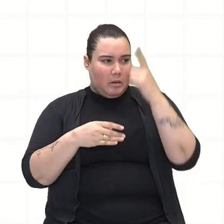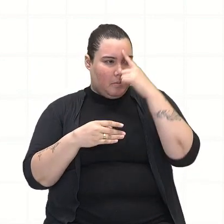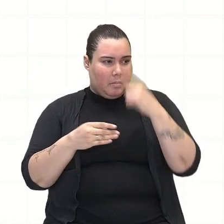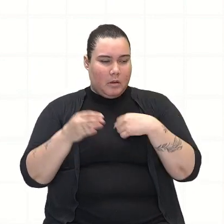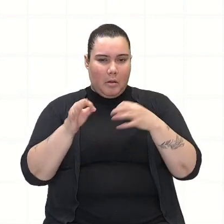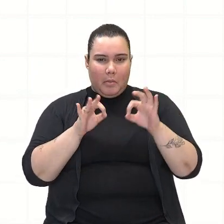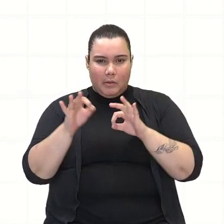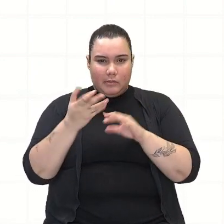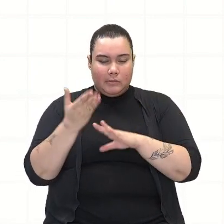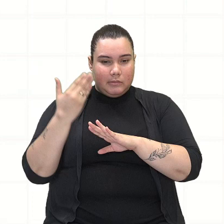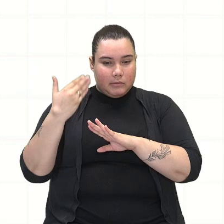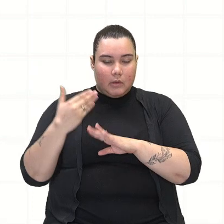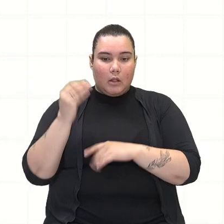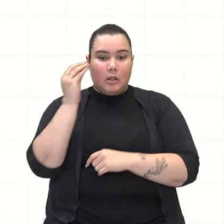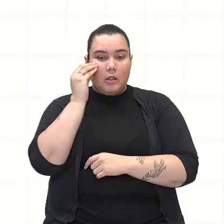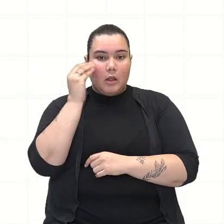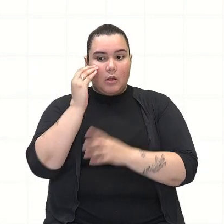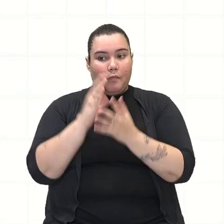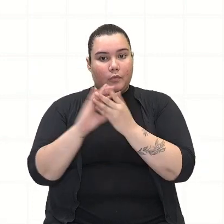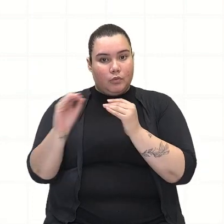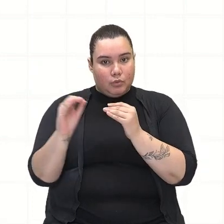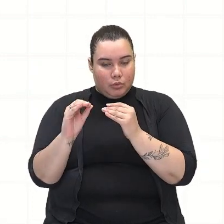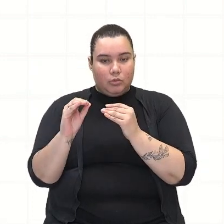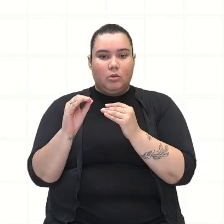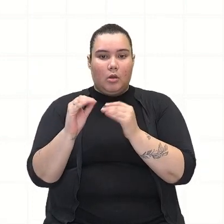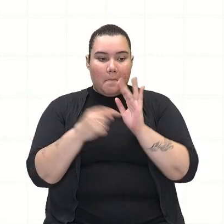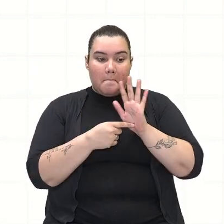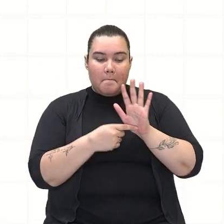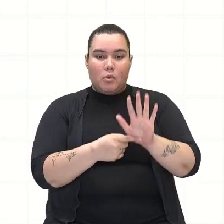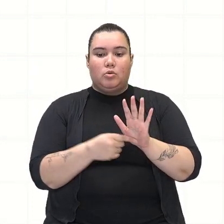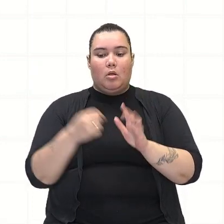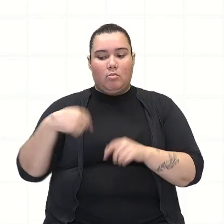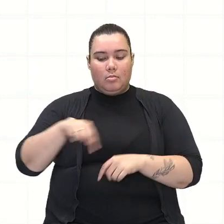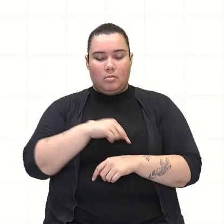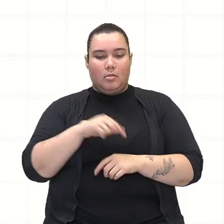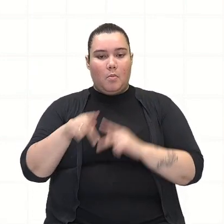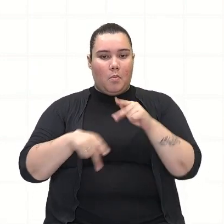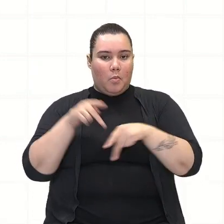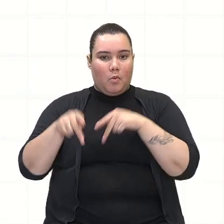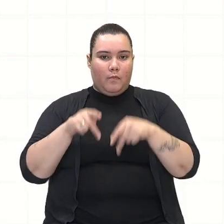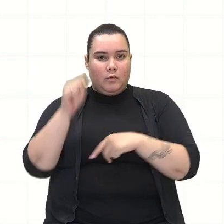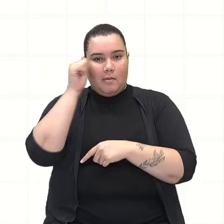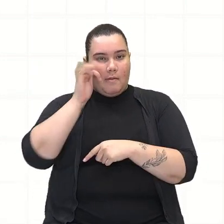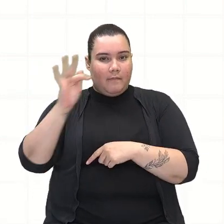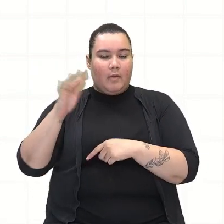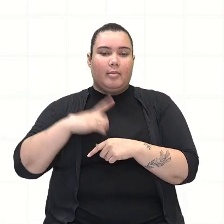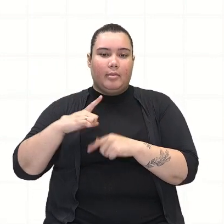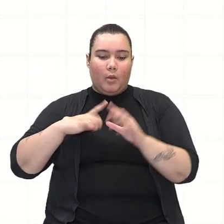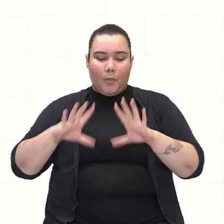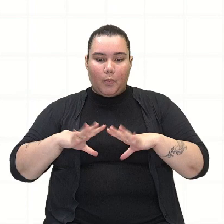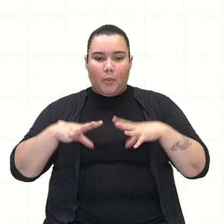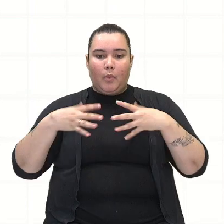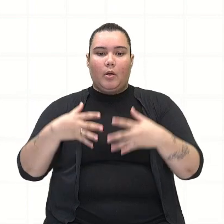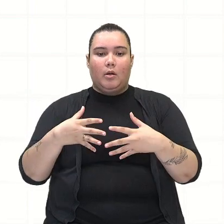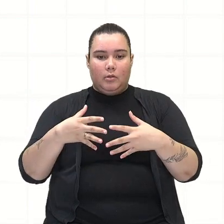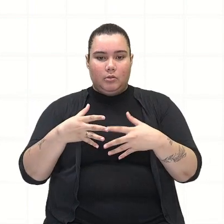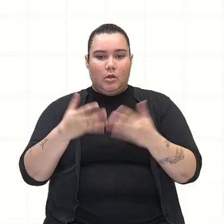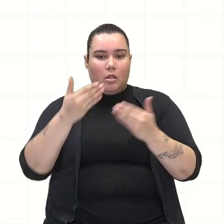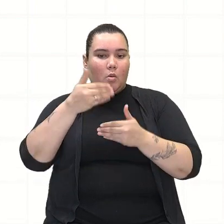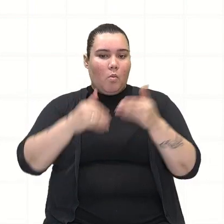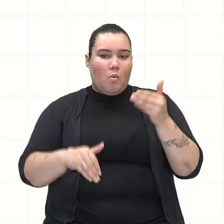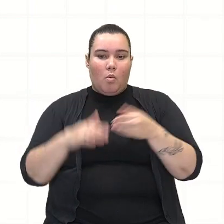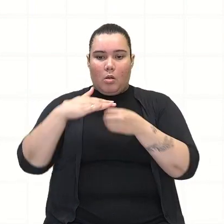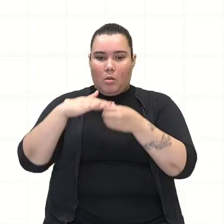numa tentativa, né, de fuga e de demonstrar essa resistência em relação à opressão e violência